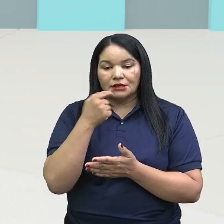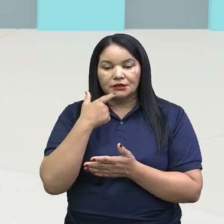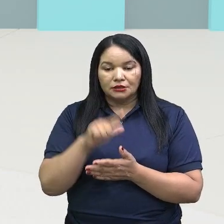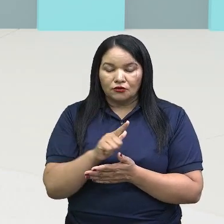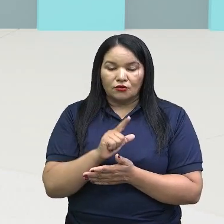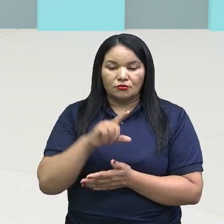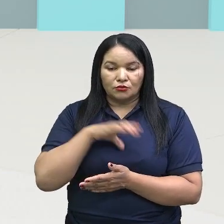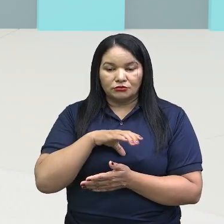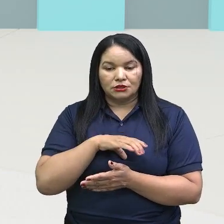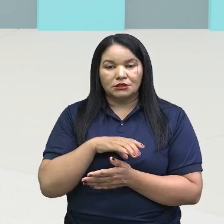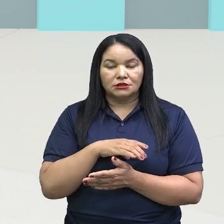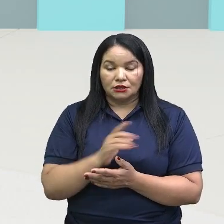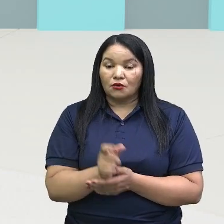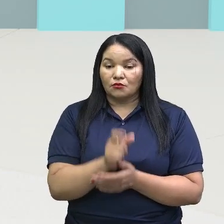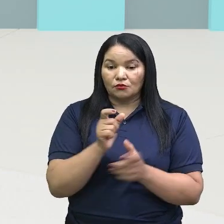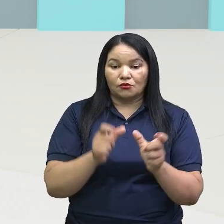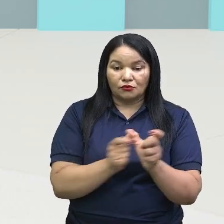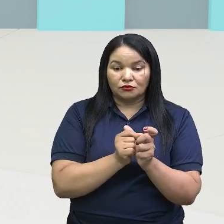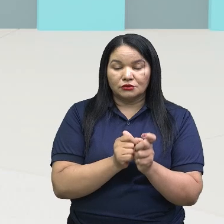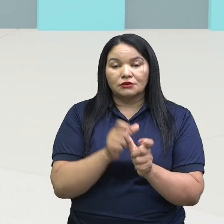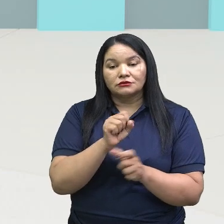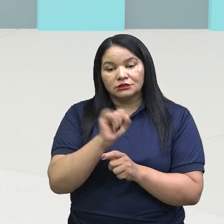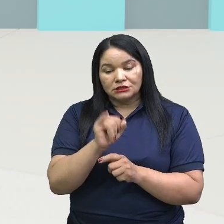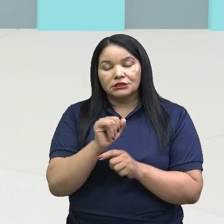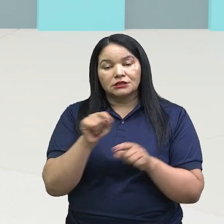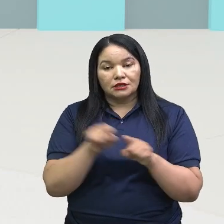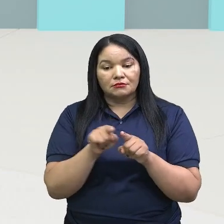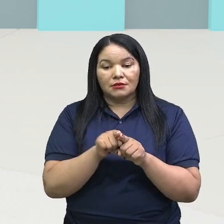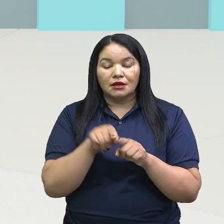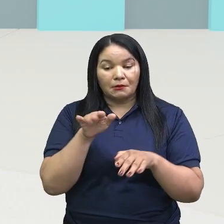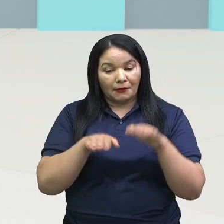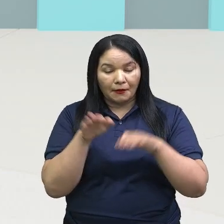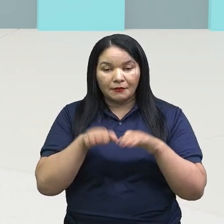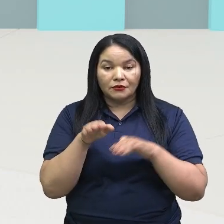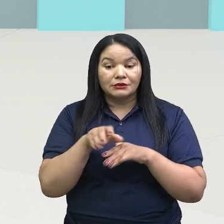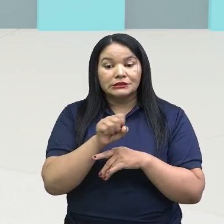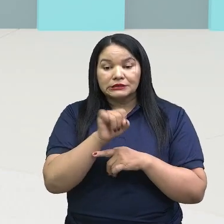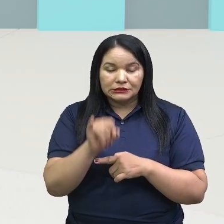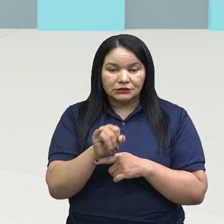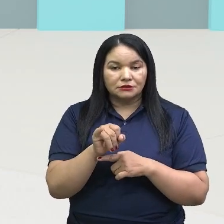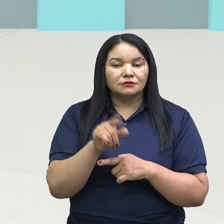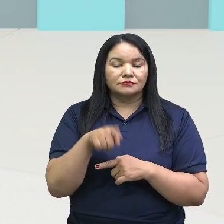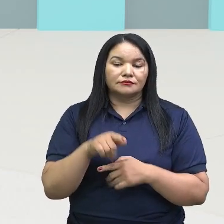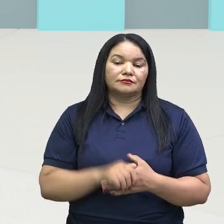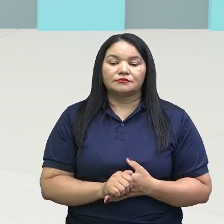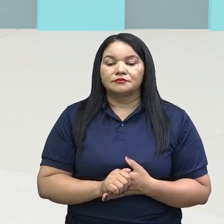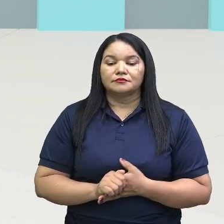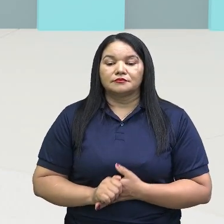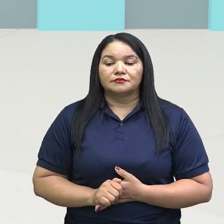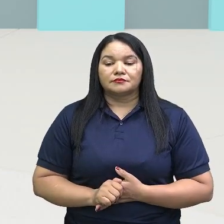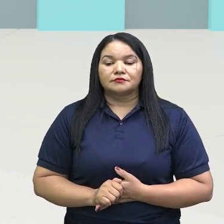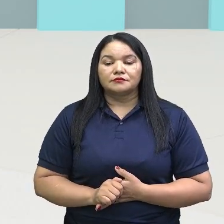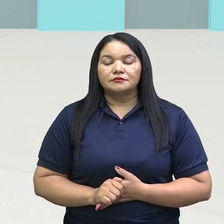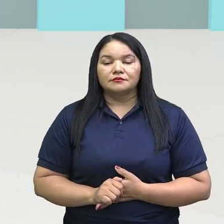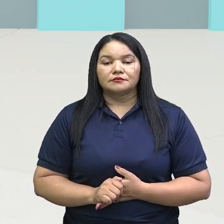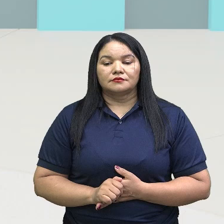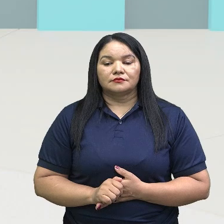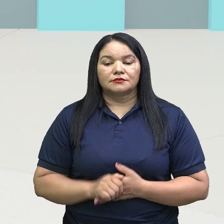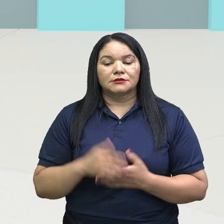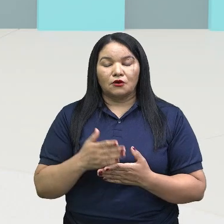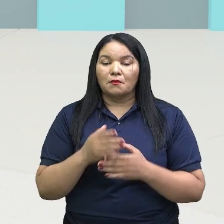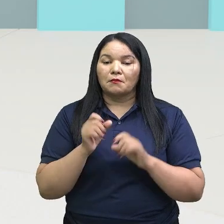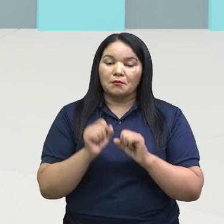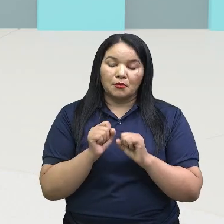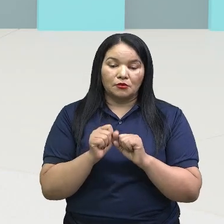se também ele é um condicional, né? Ele está dando uma condição. Logo, eu posso